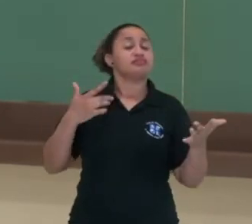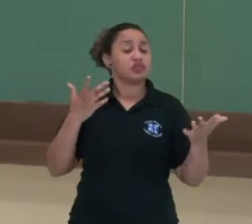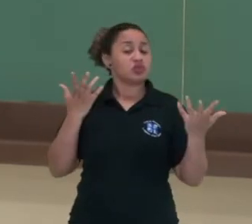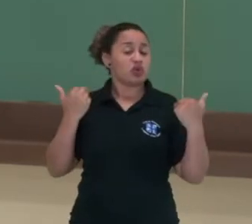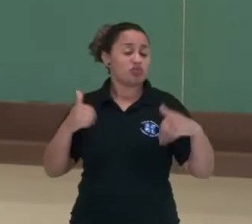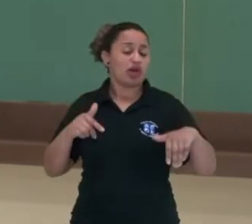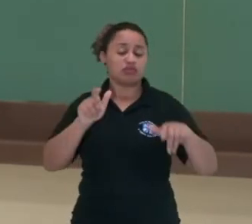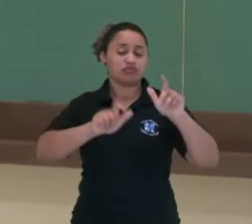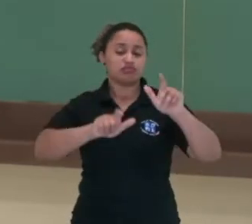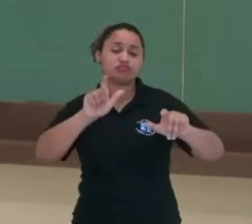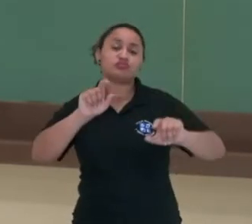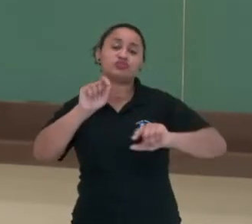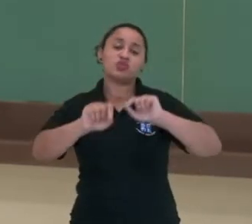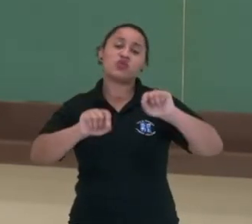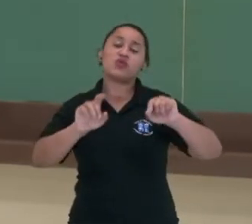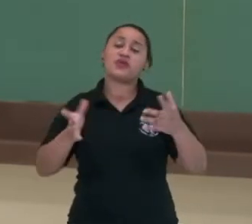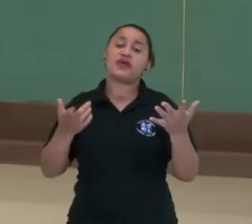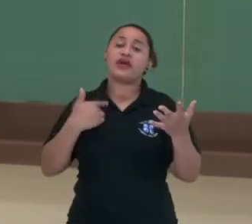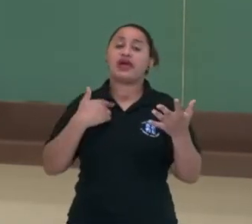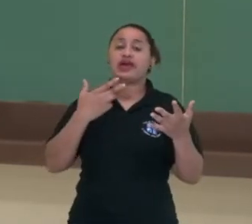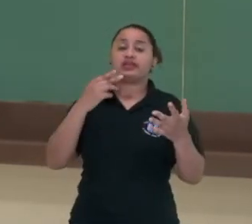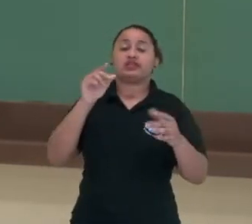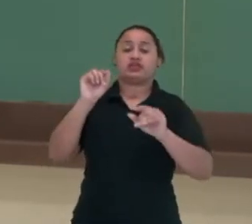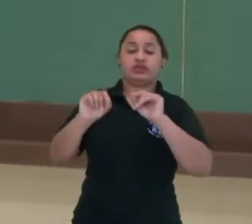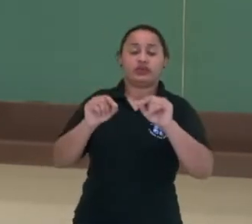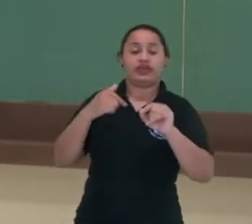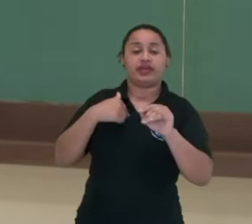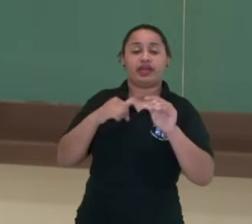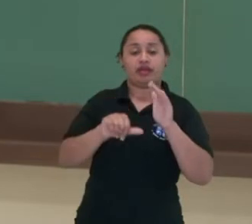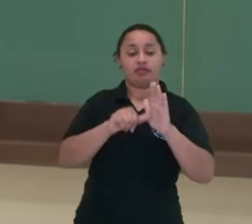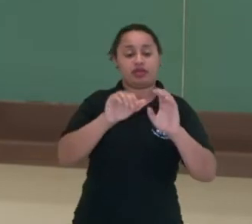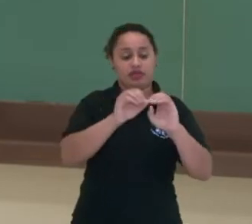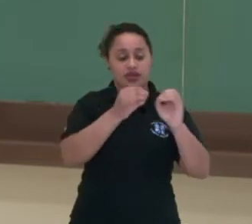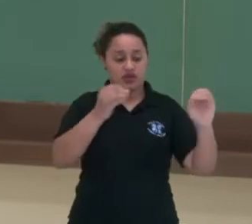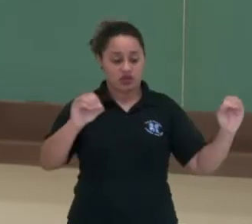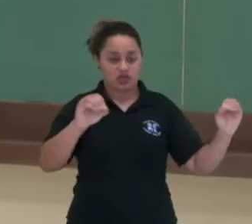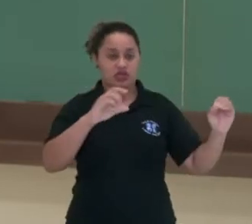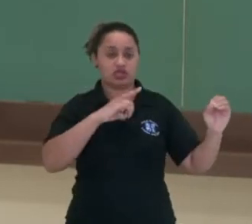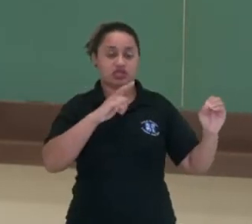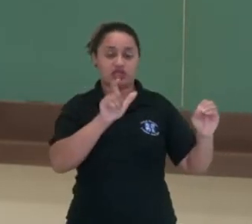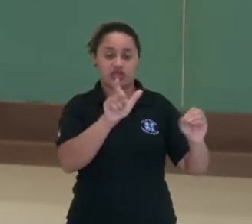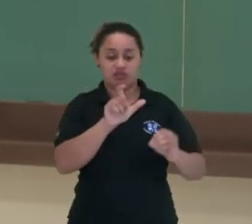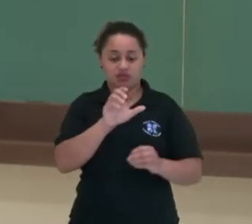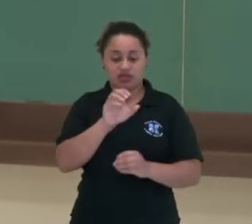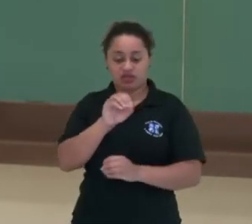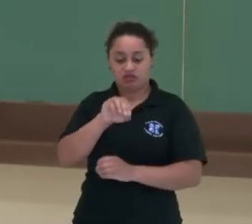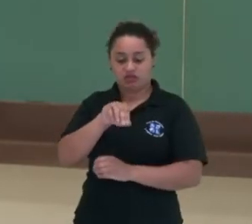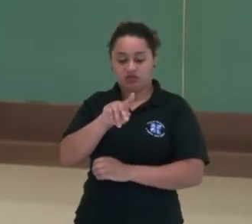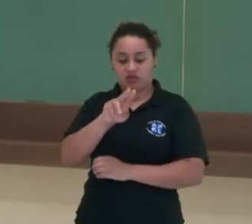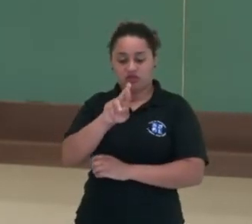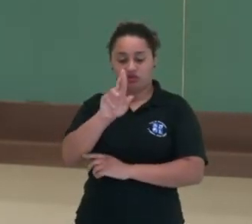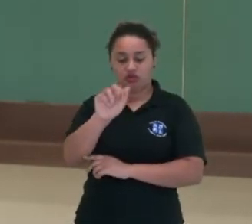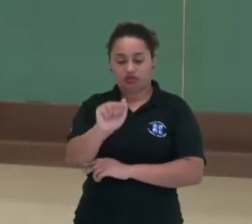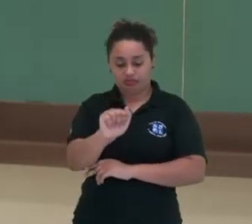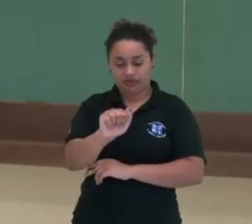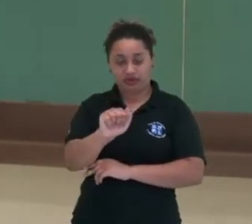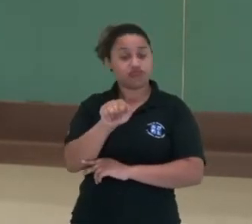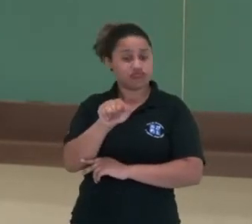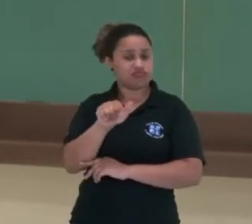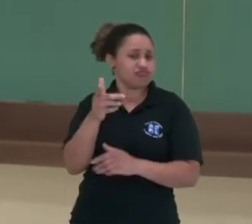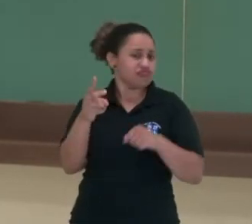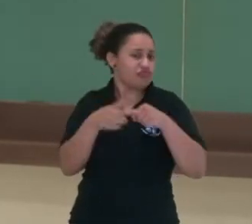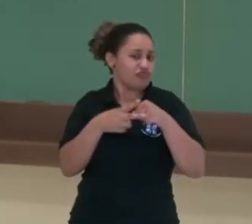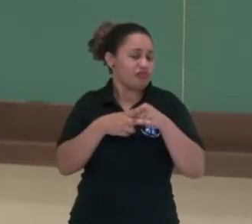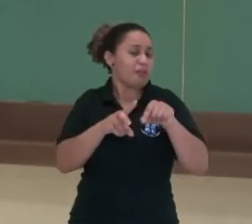pessoas considerarem, por exemplo, aqui na nossa primeira oração, a palavra compra como sendo um verbo. Mas